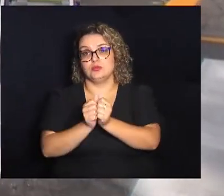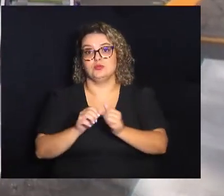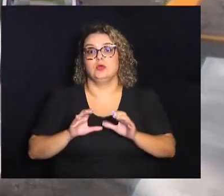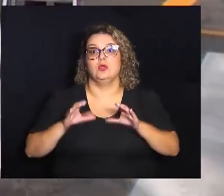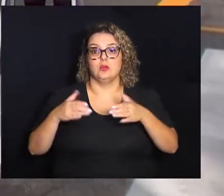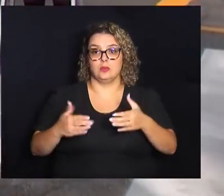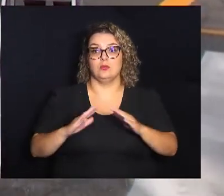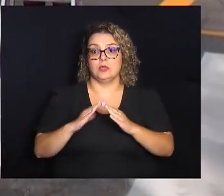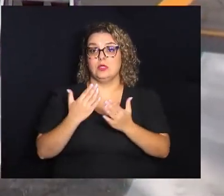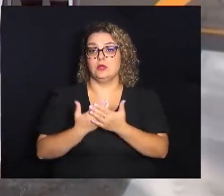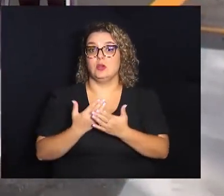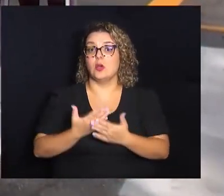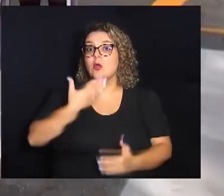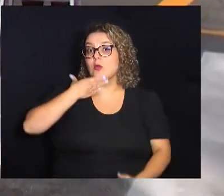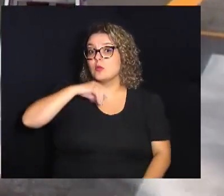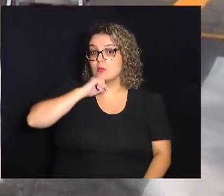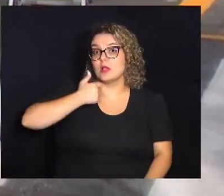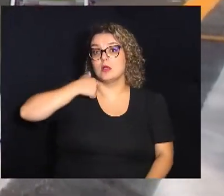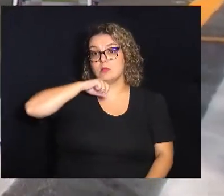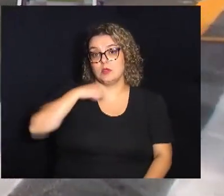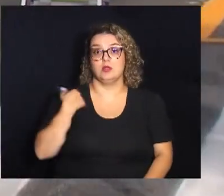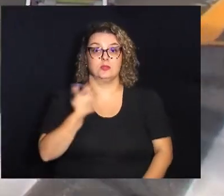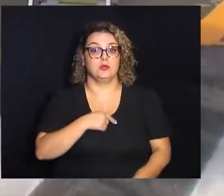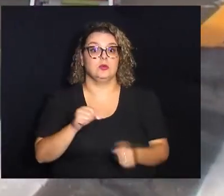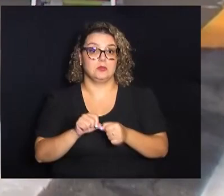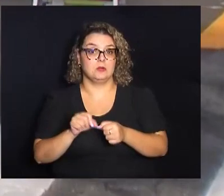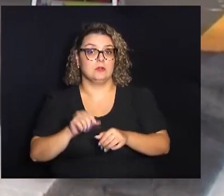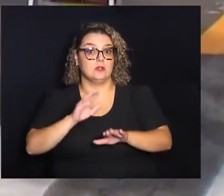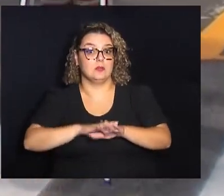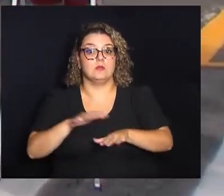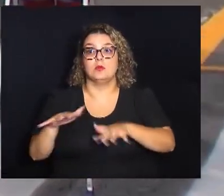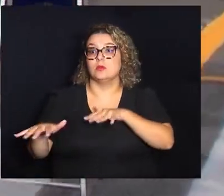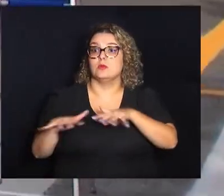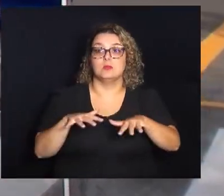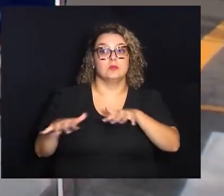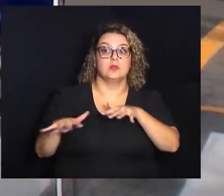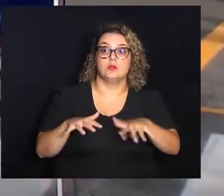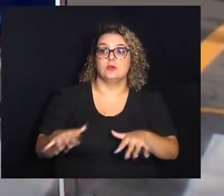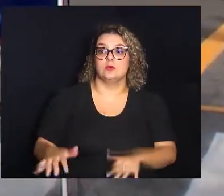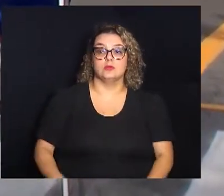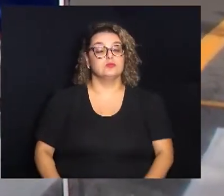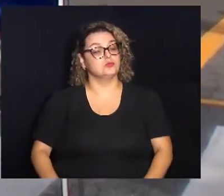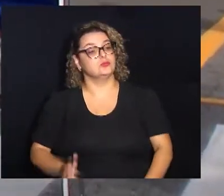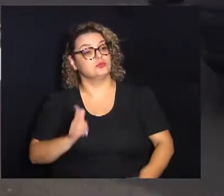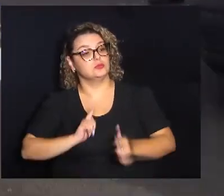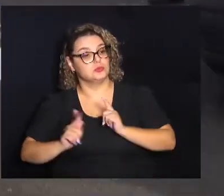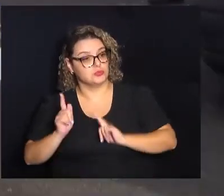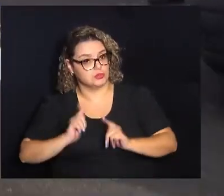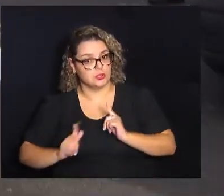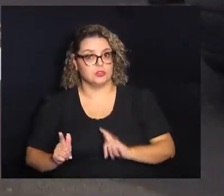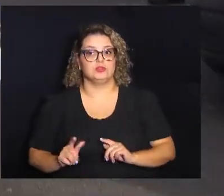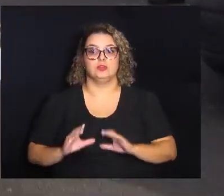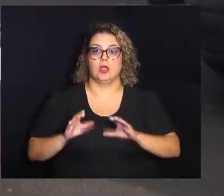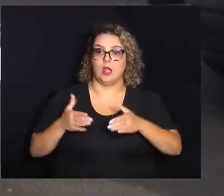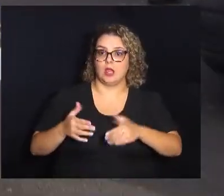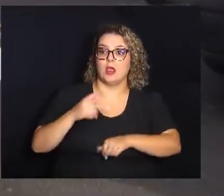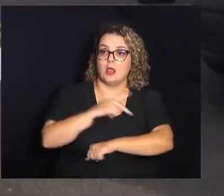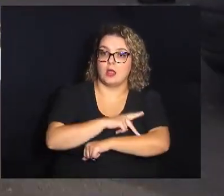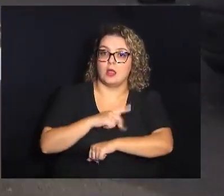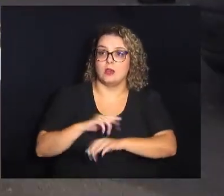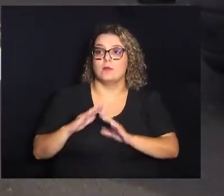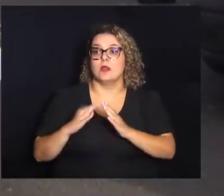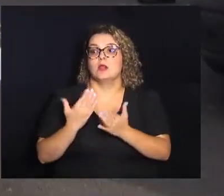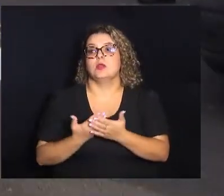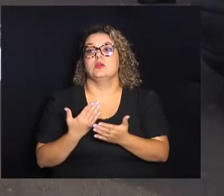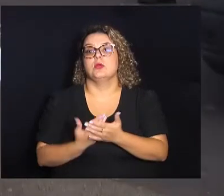com os pais, nós fazemos também uma ação de mobilização dos gestores escolares, da equipe pedagógica da escola,